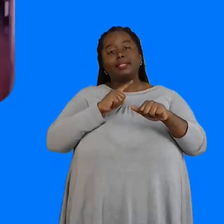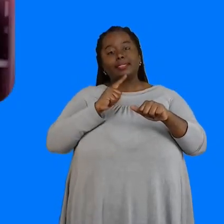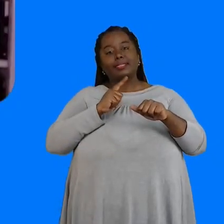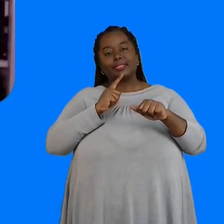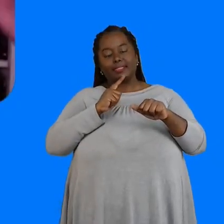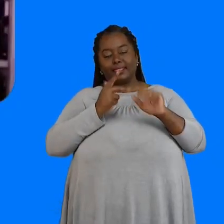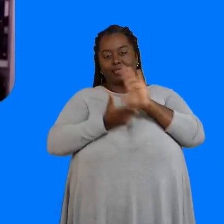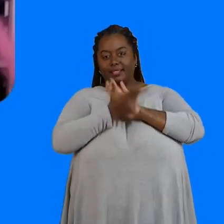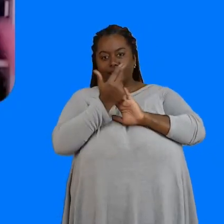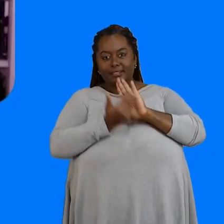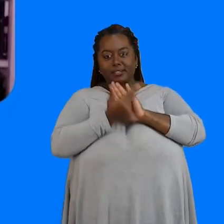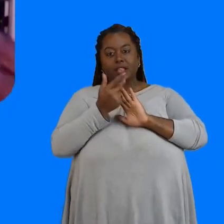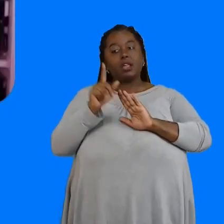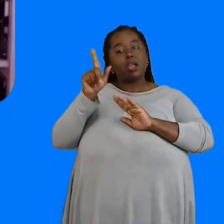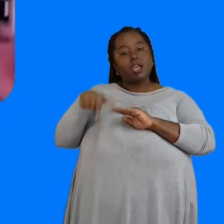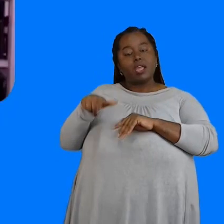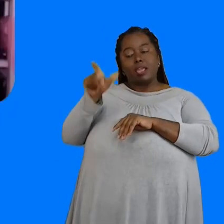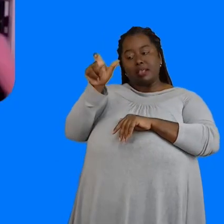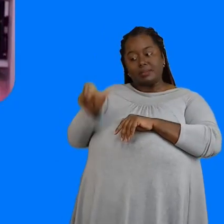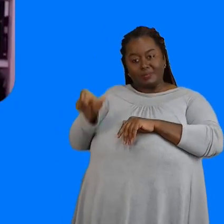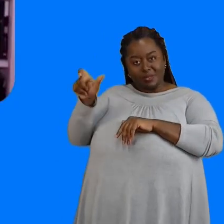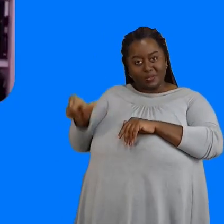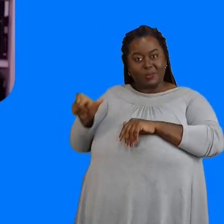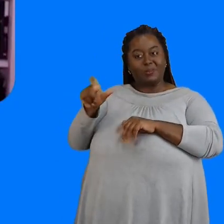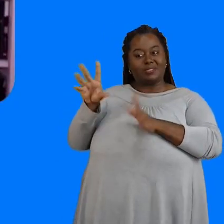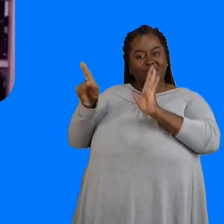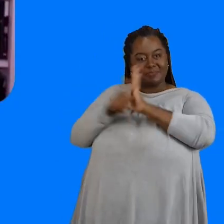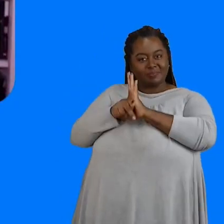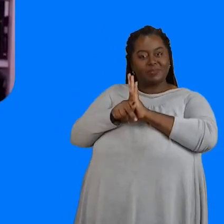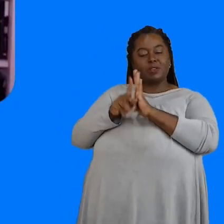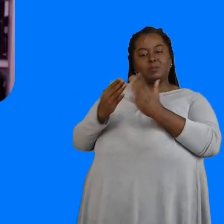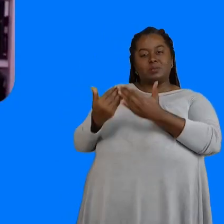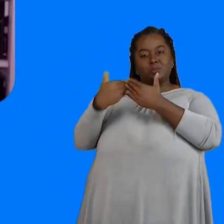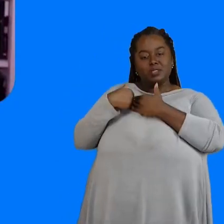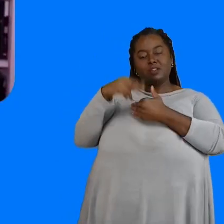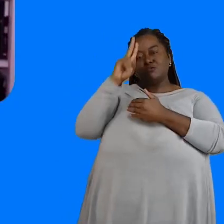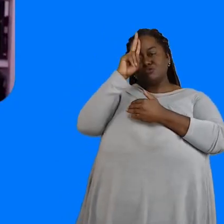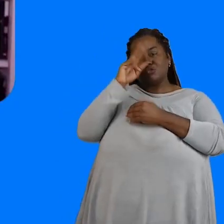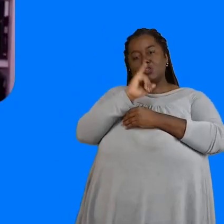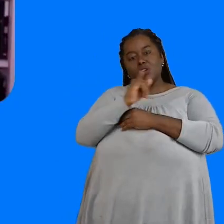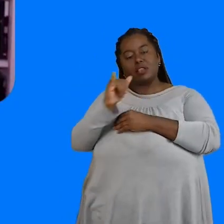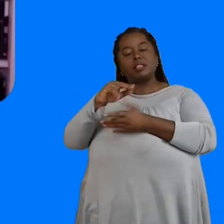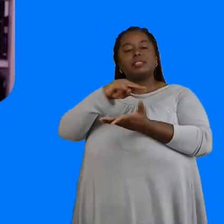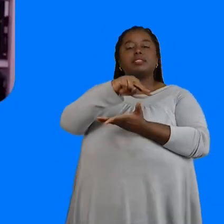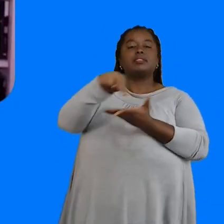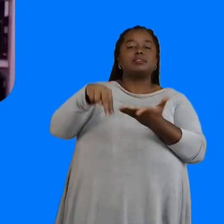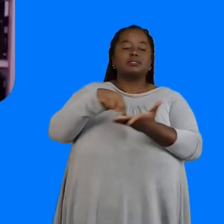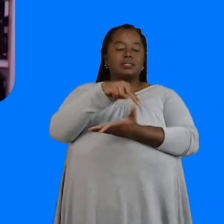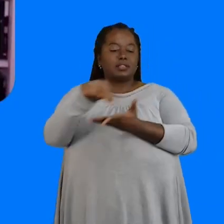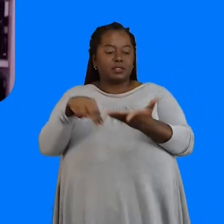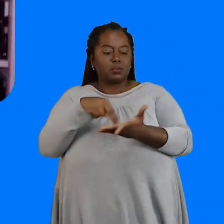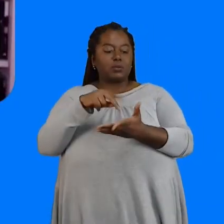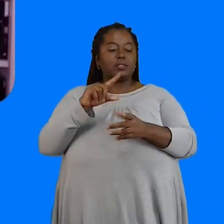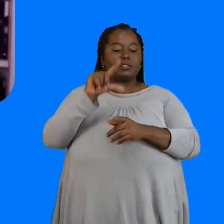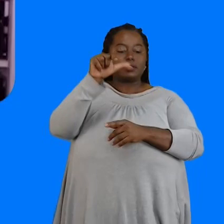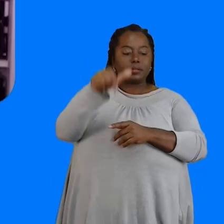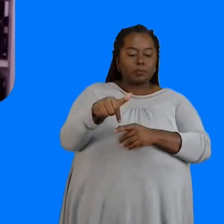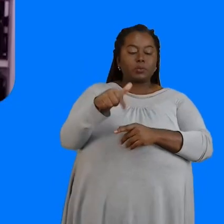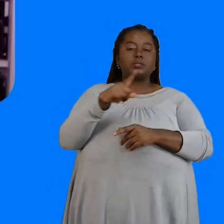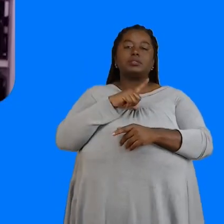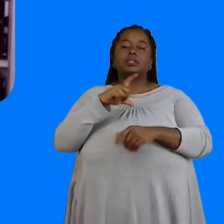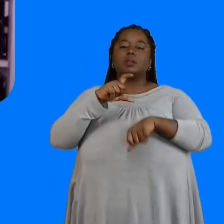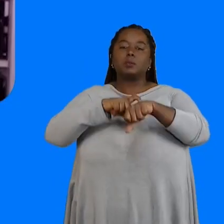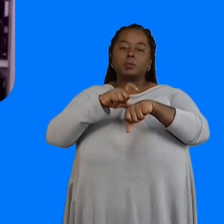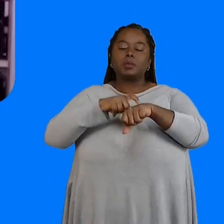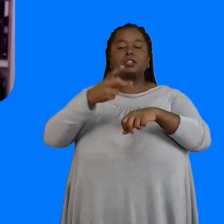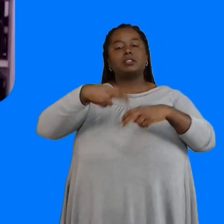outro dançando um para o outro, como se fosse assim um desafio de dança, mas depois tem a parte em que eles sentam para contar histórias